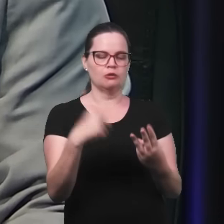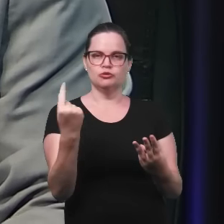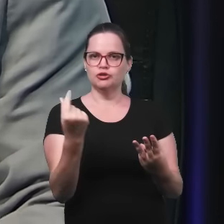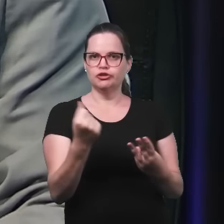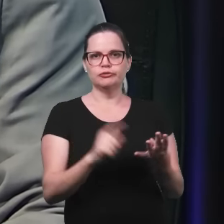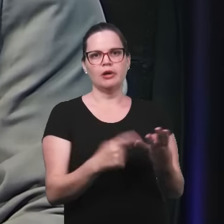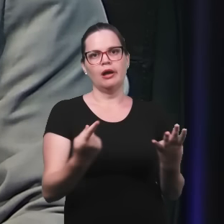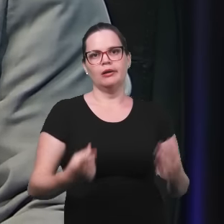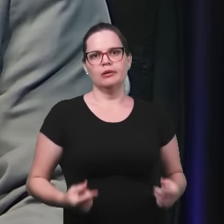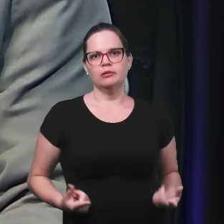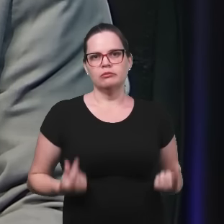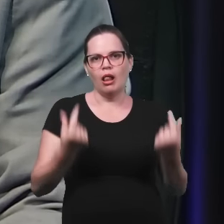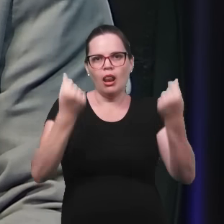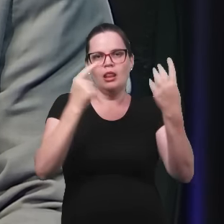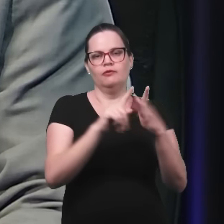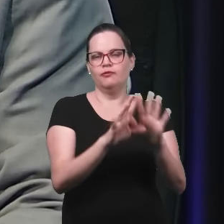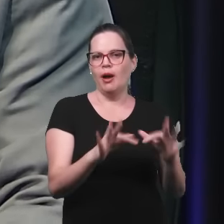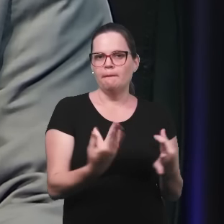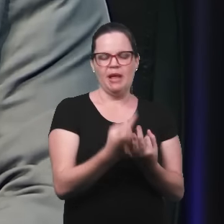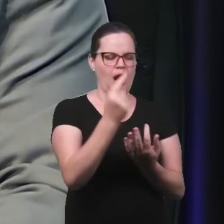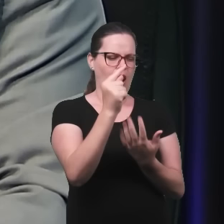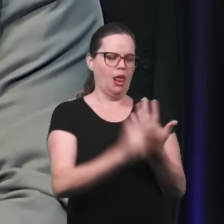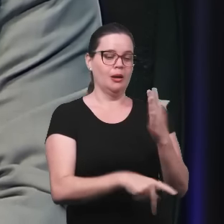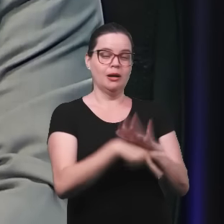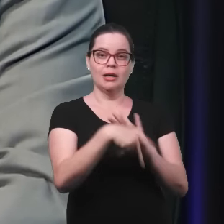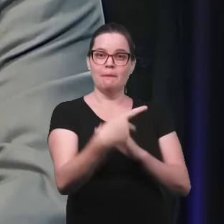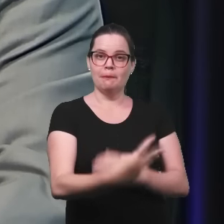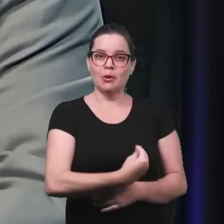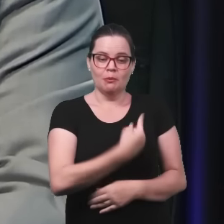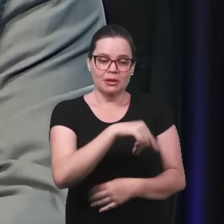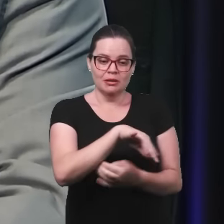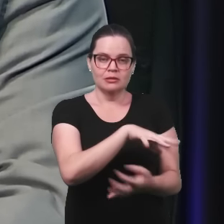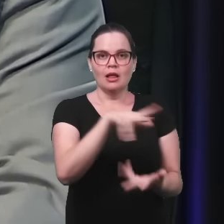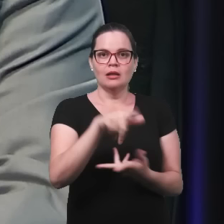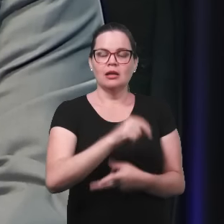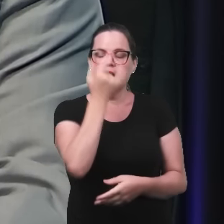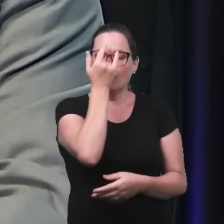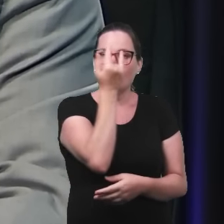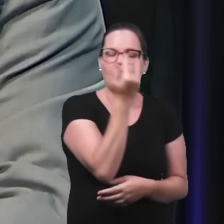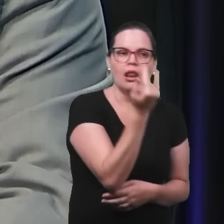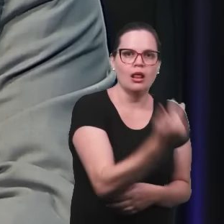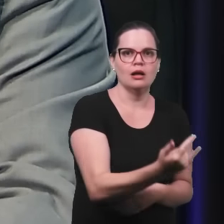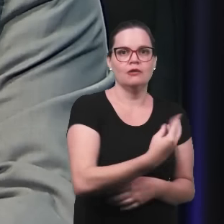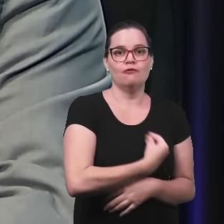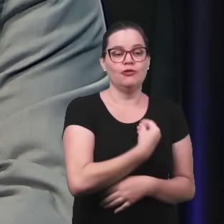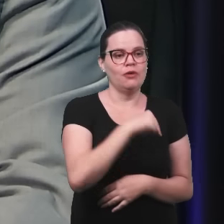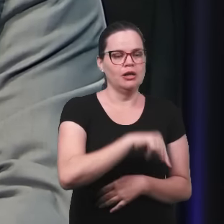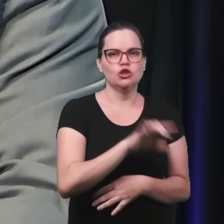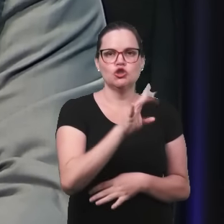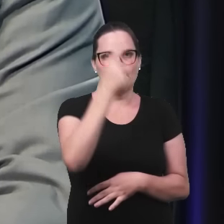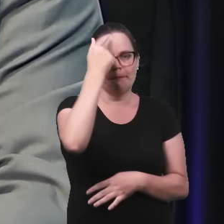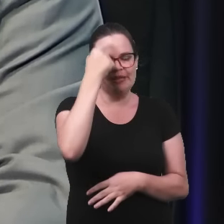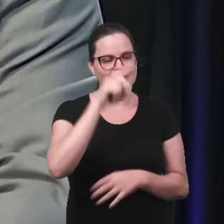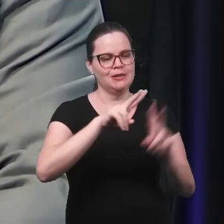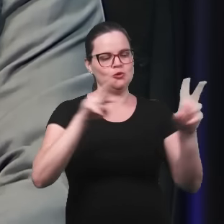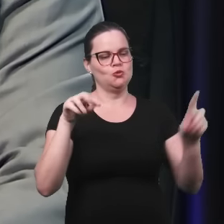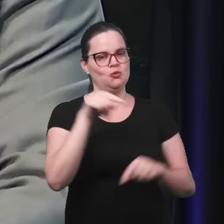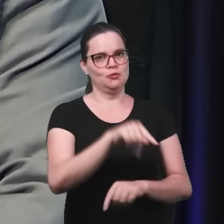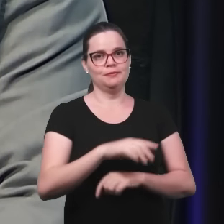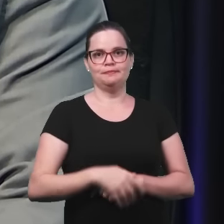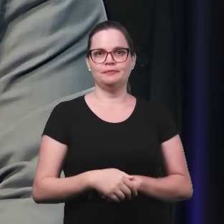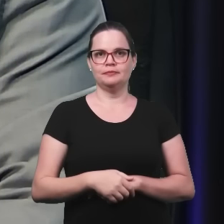dinheiro, família, tantas coisas que prendem as pessoas a esta vida. E Eliseu